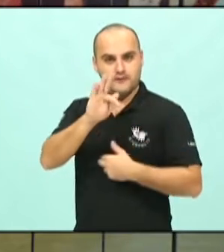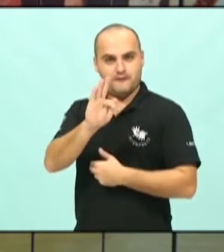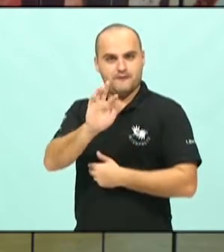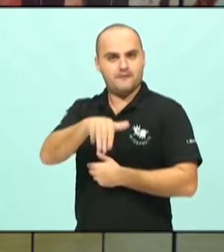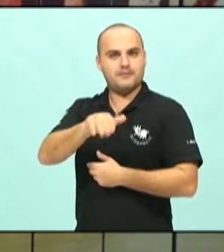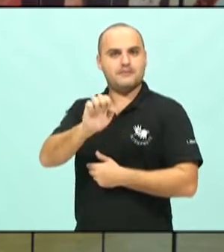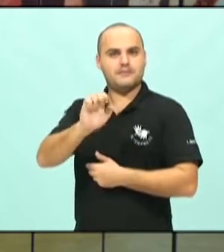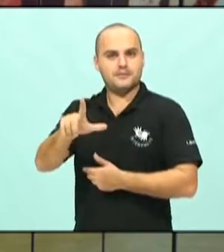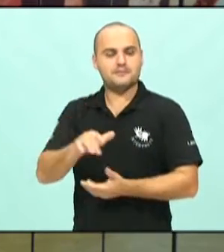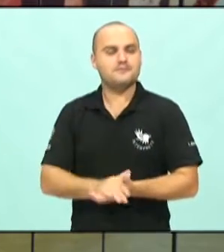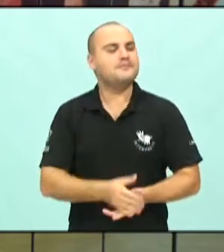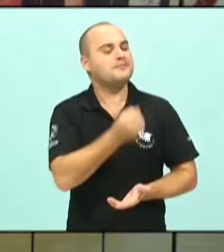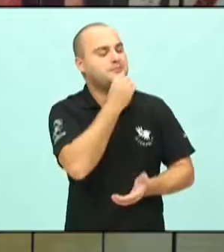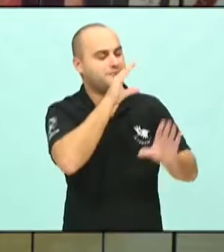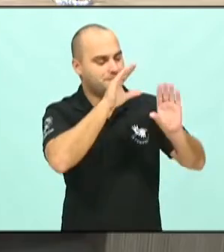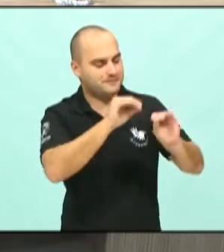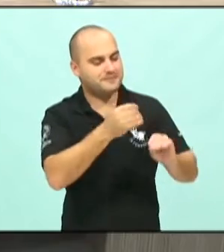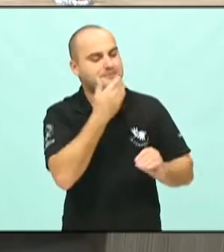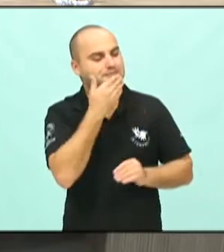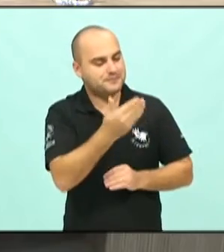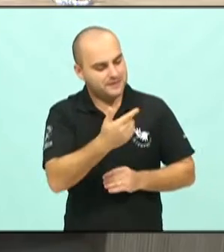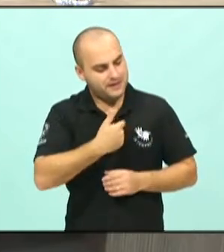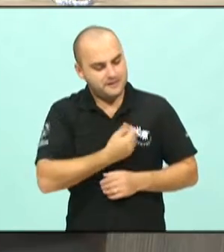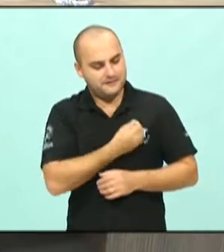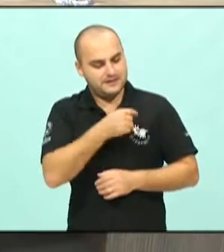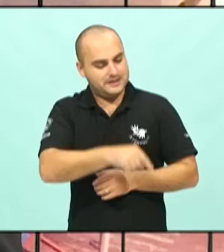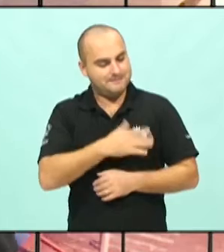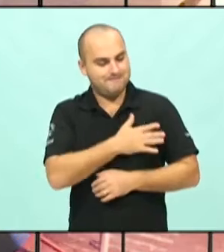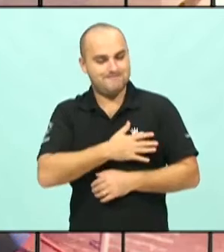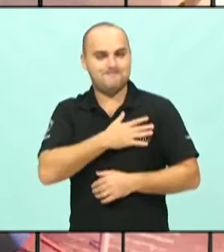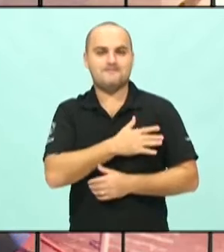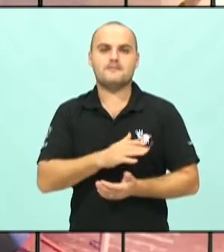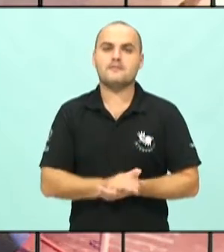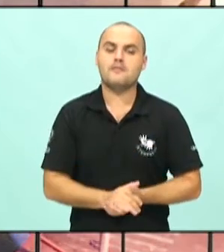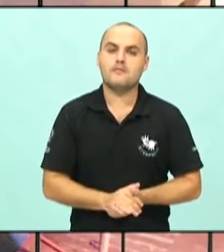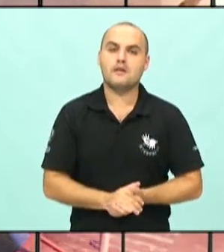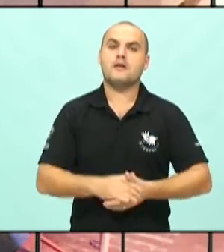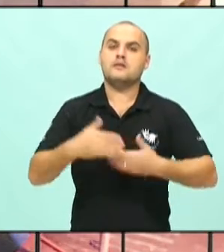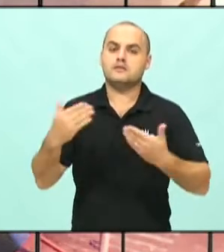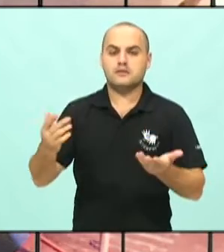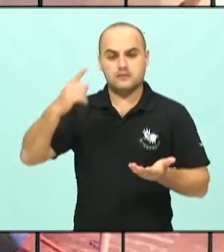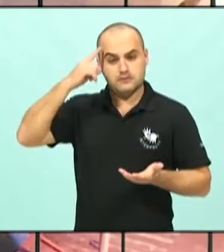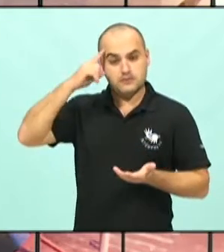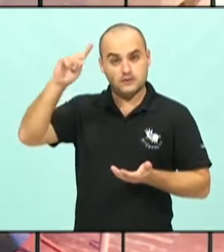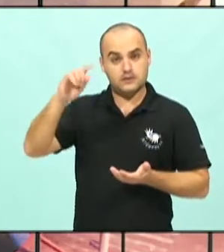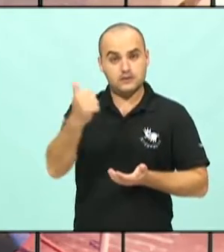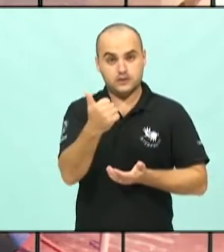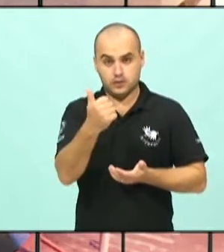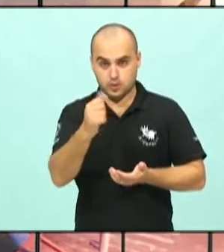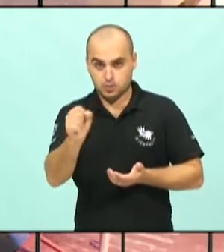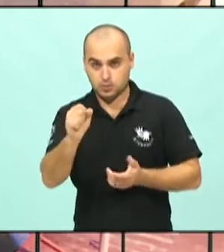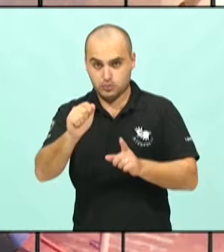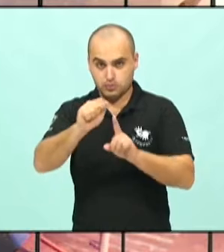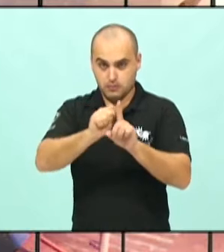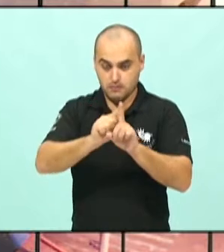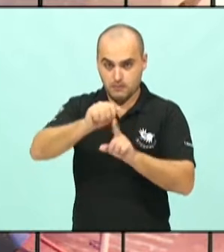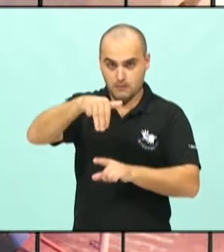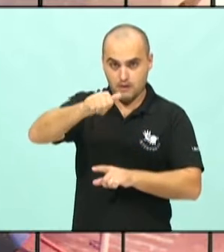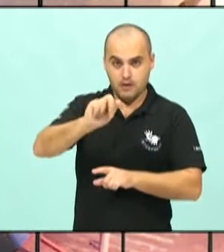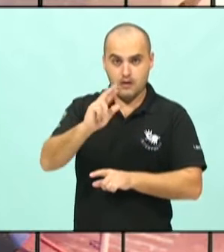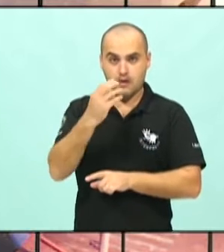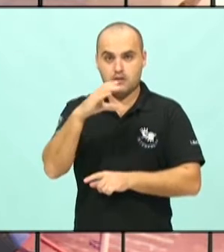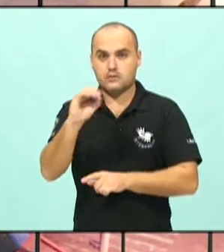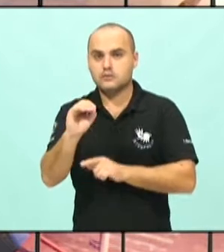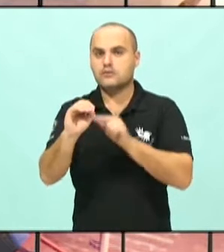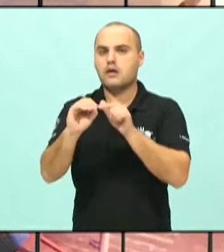prazer estar aqui com vocês na TV Câmara. Bom, Paulo, no dia 18 de março foi lançado em